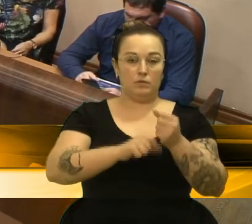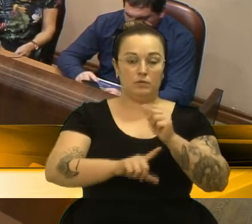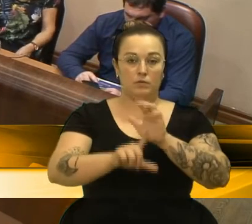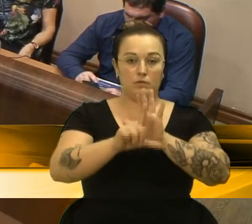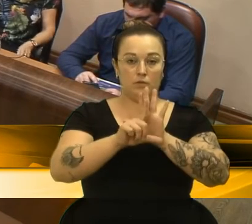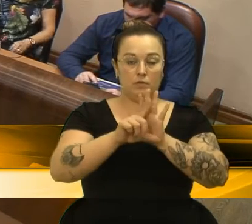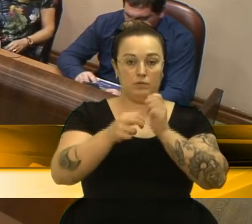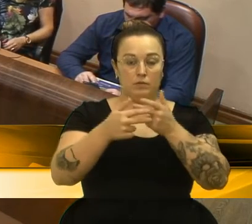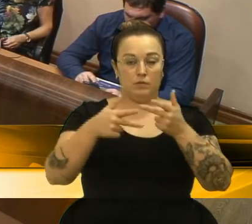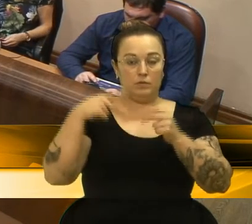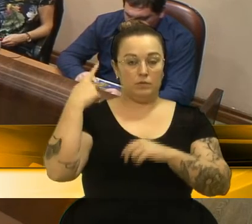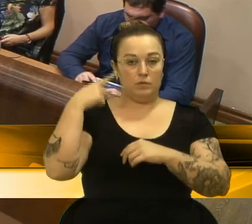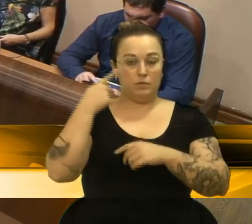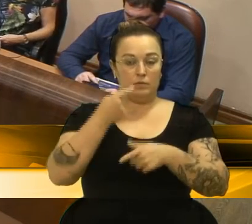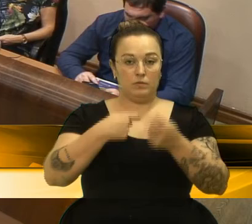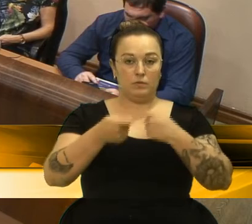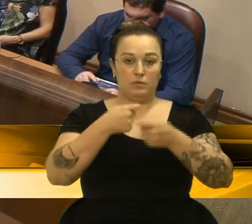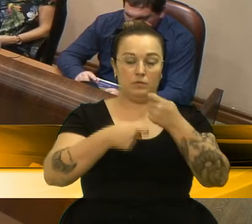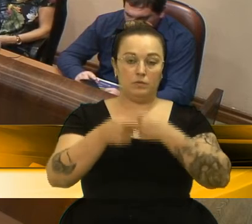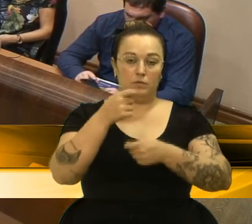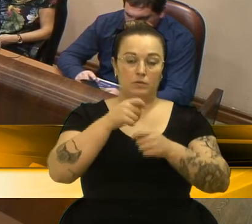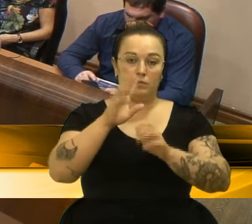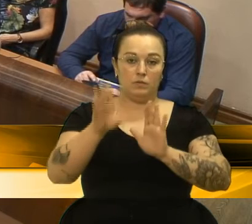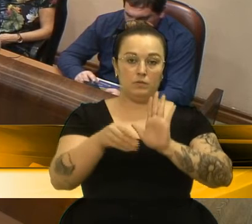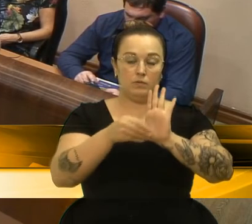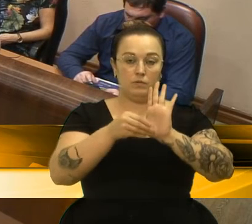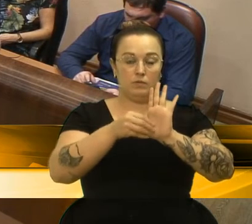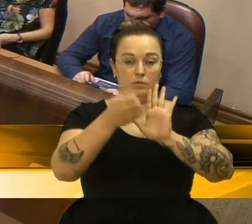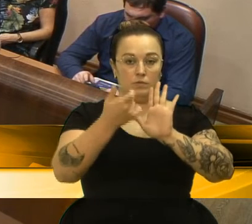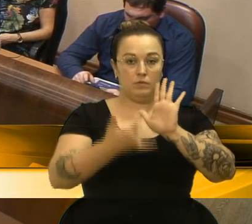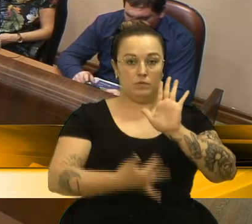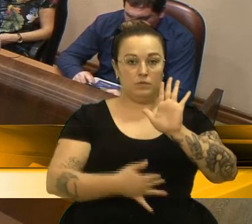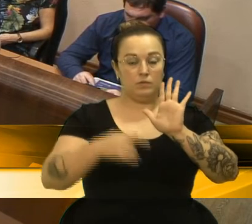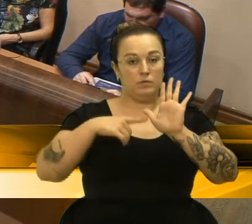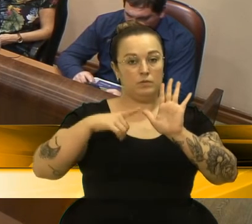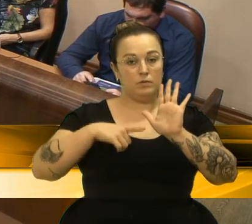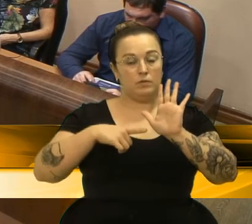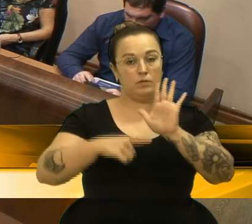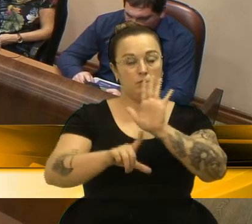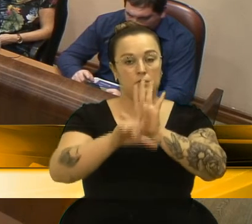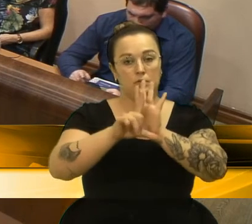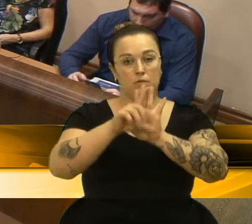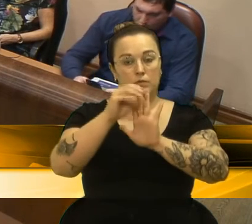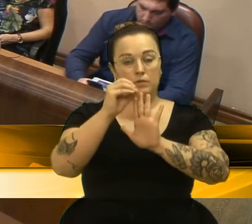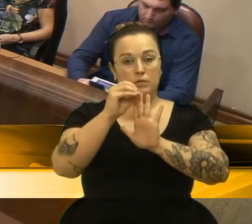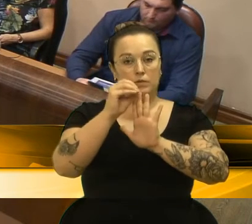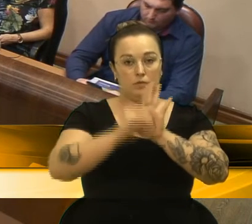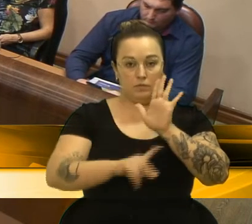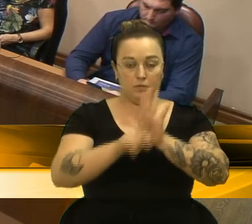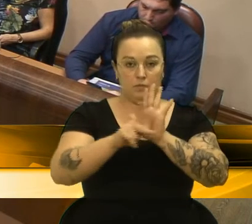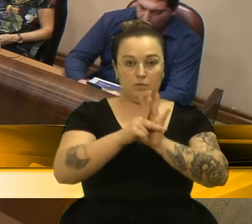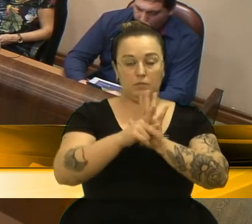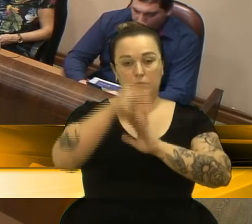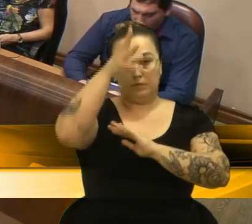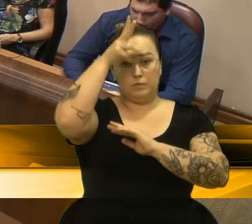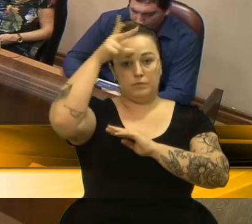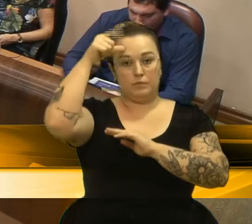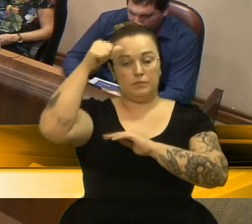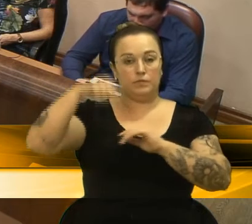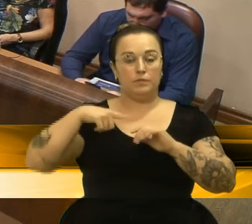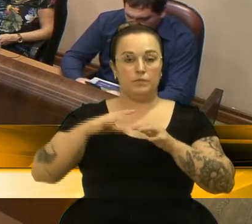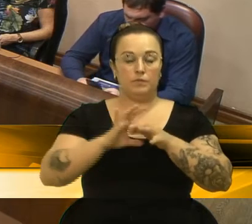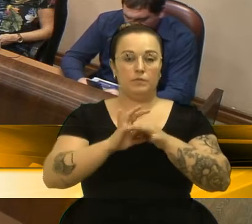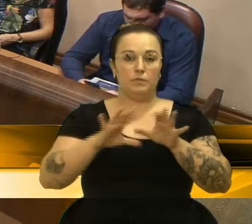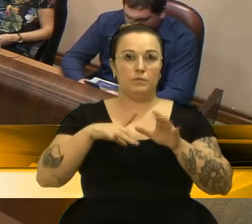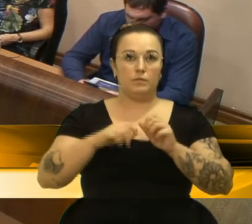infração político-administrativa prevista no inciso indigitado. O prazo é prescrito na Lei Orgânica Municipal. A autorização a partir do prazo permitido na lei é